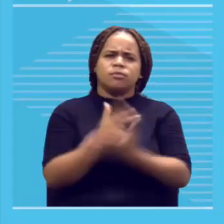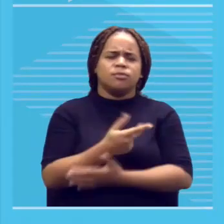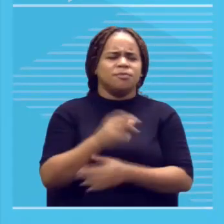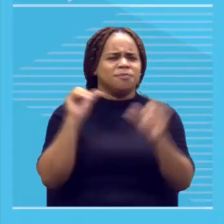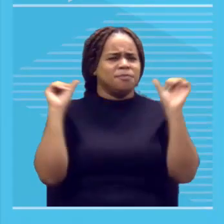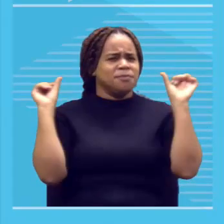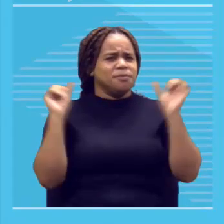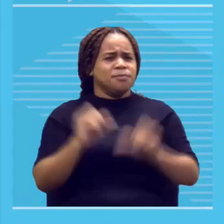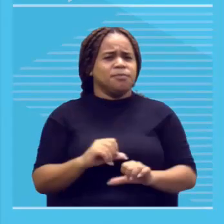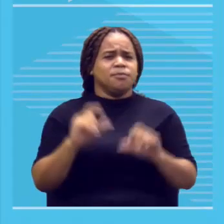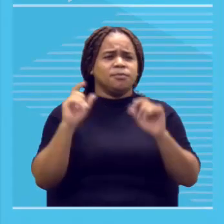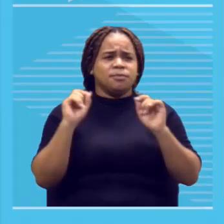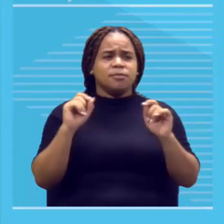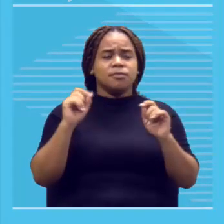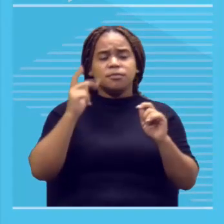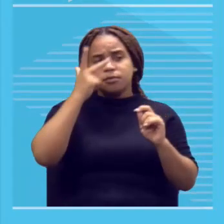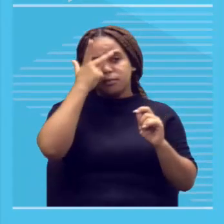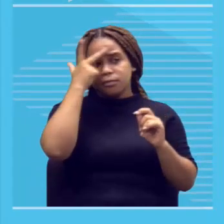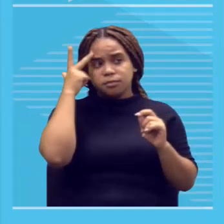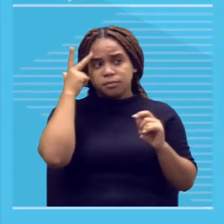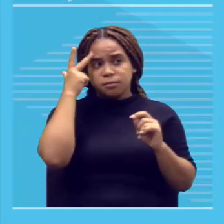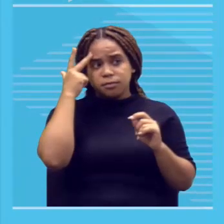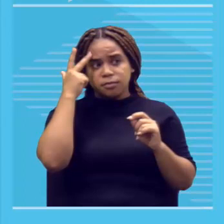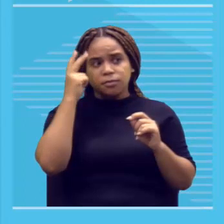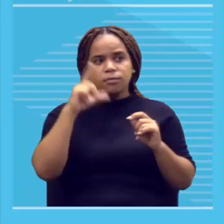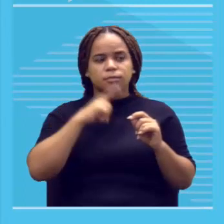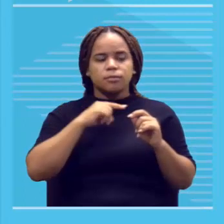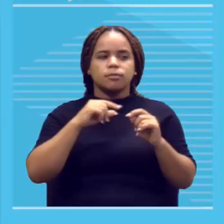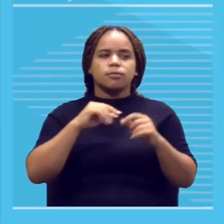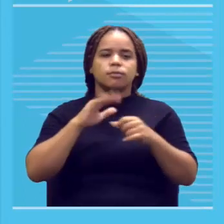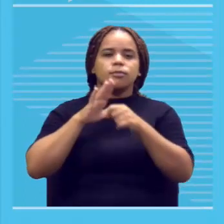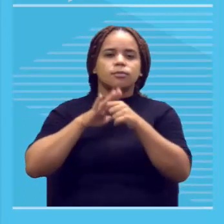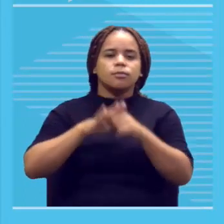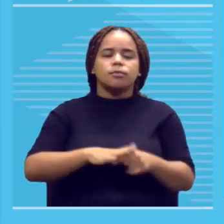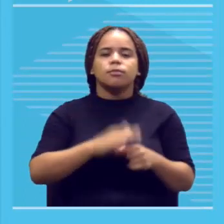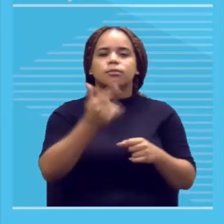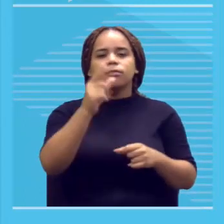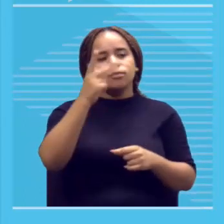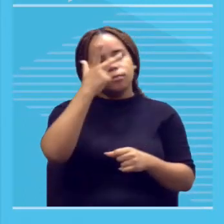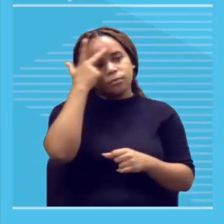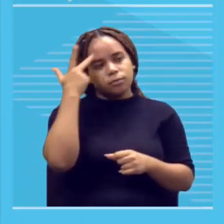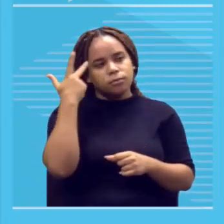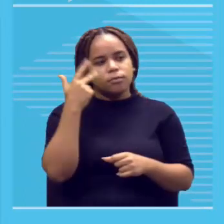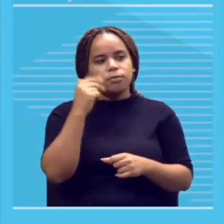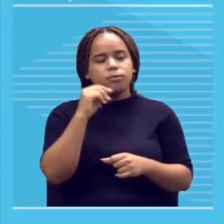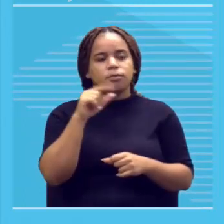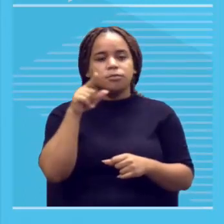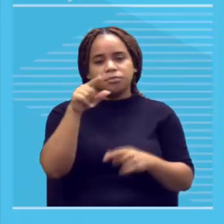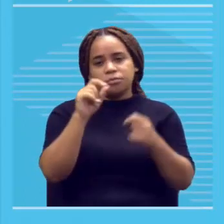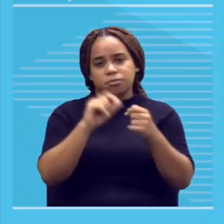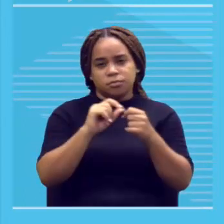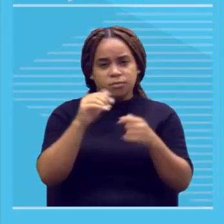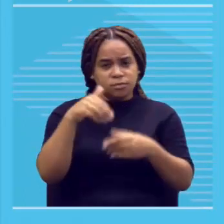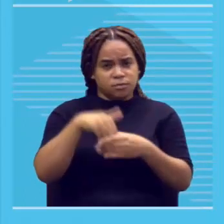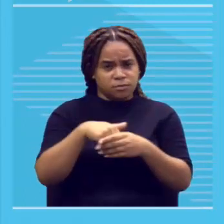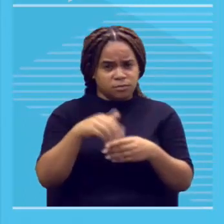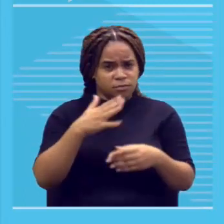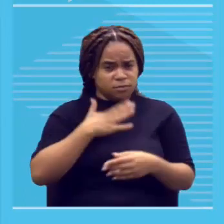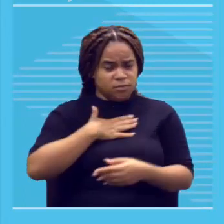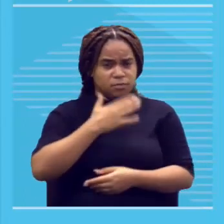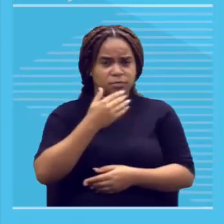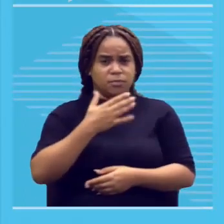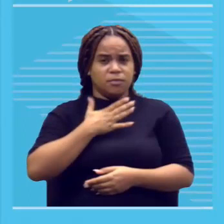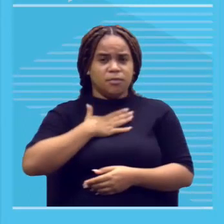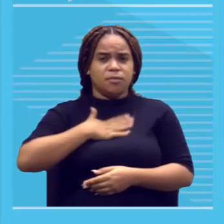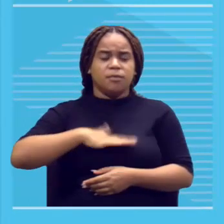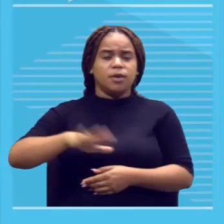terrível de uma pessoa que ela tava humilhando uma senhora Ah se você não voltou no meu candidato não lhe dou